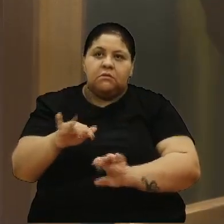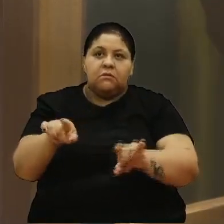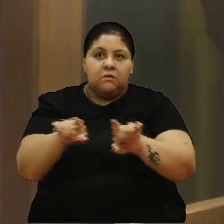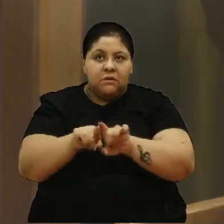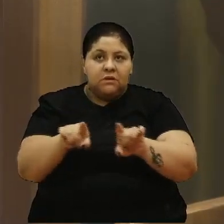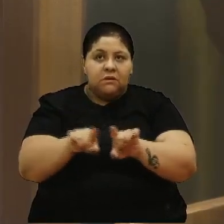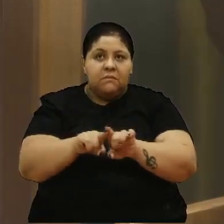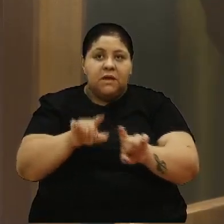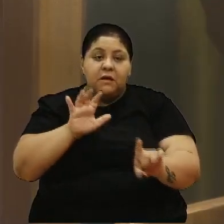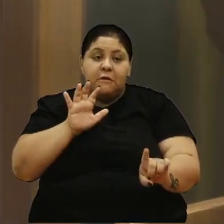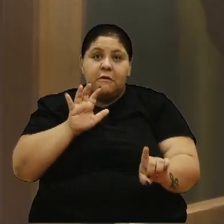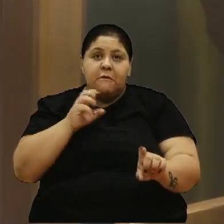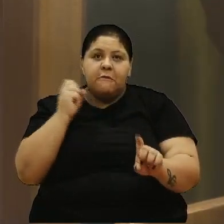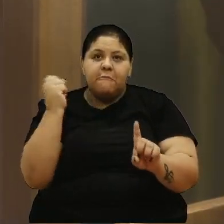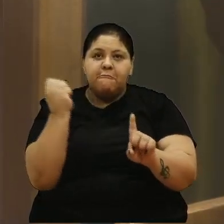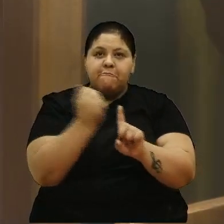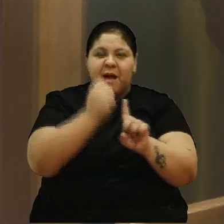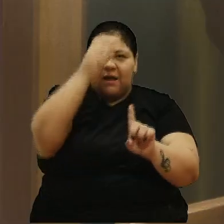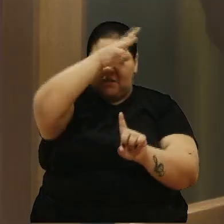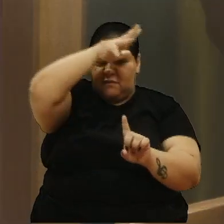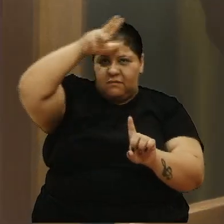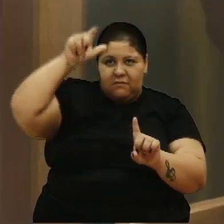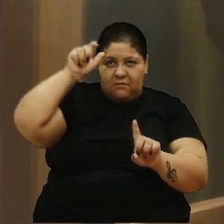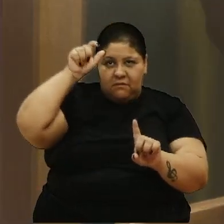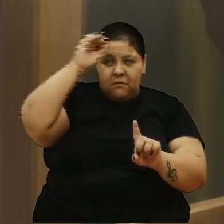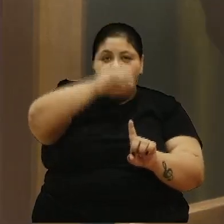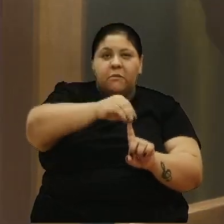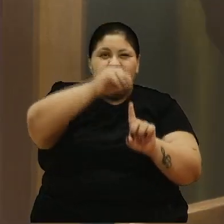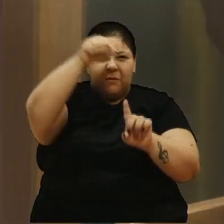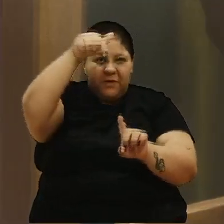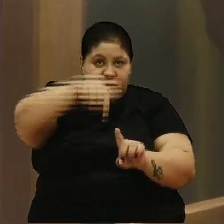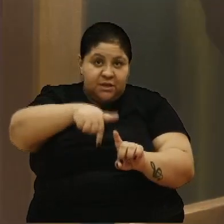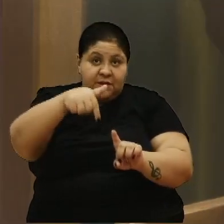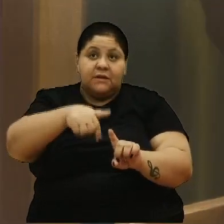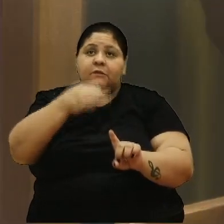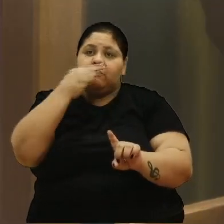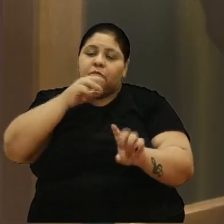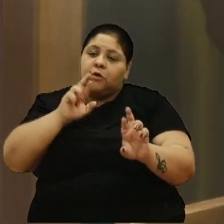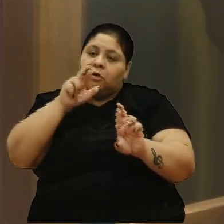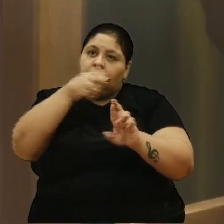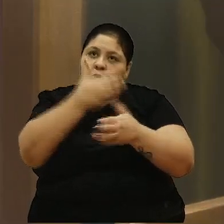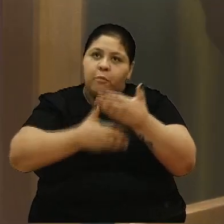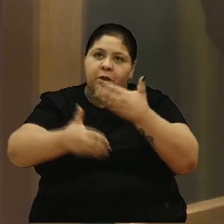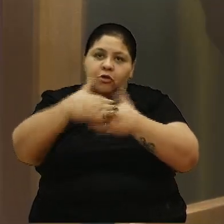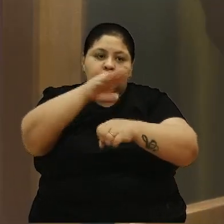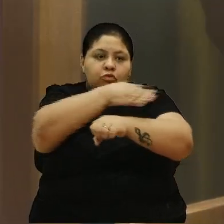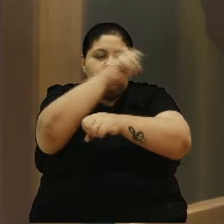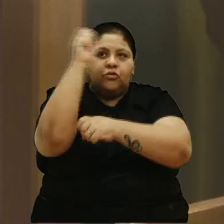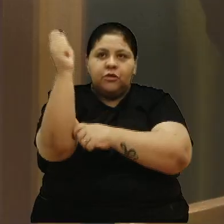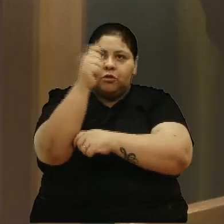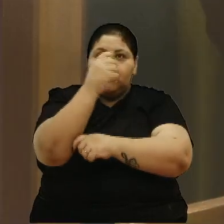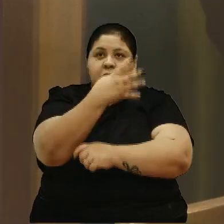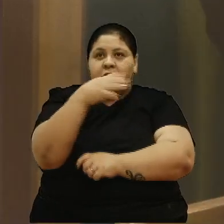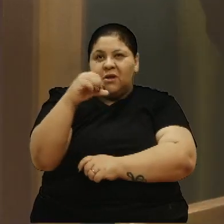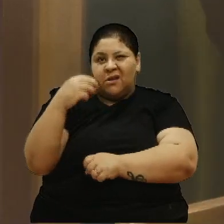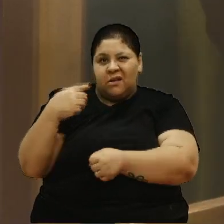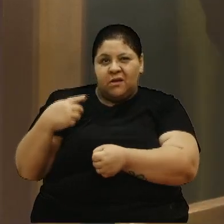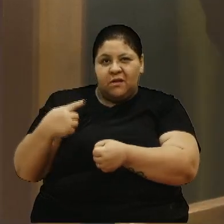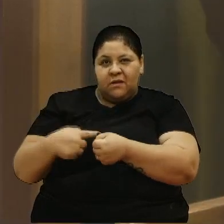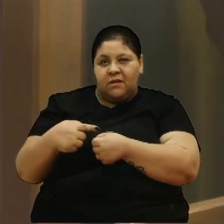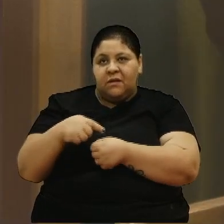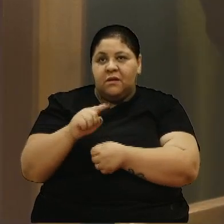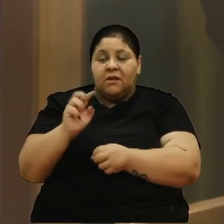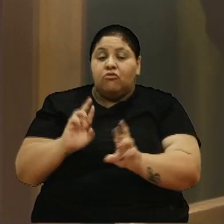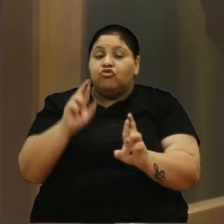nível municipal, especialmente uma metrópole, como é o nosso caso, referência para toda a Serra Gaúcha, para 49 municípios. E a gente é referência não